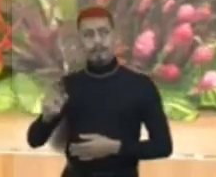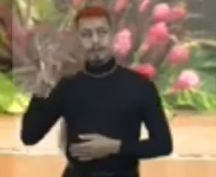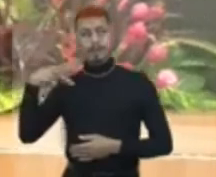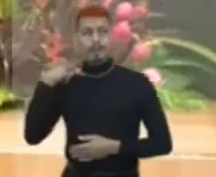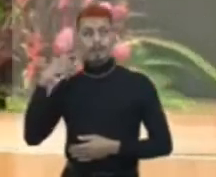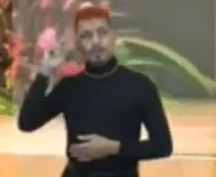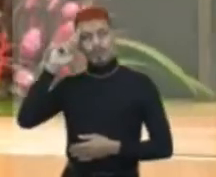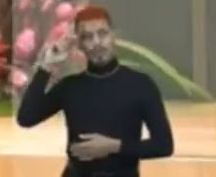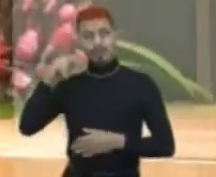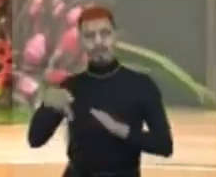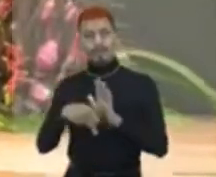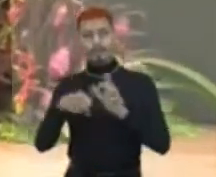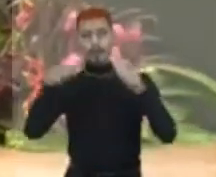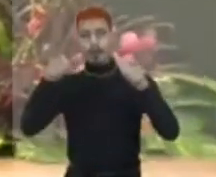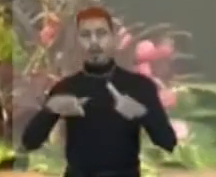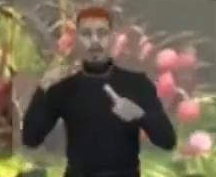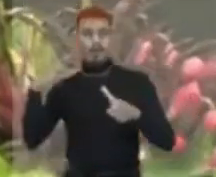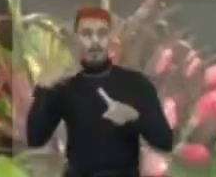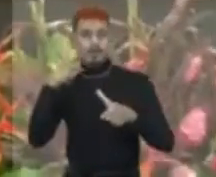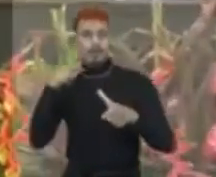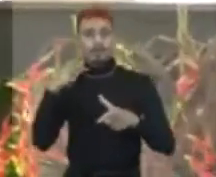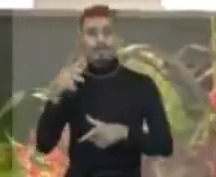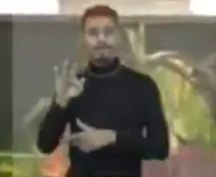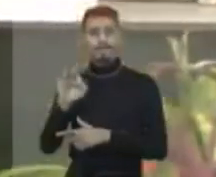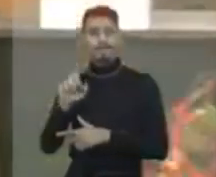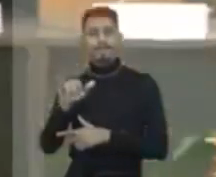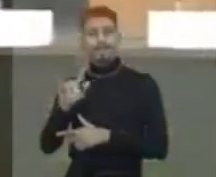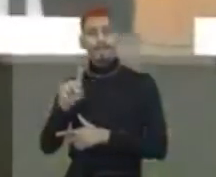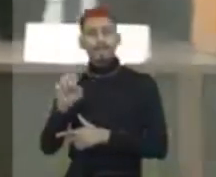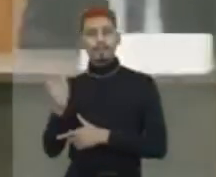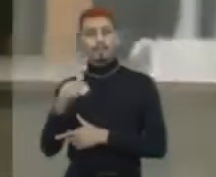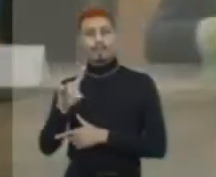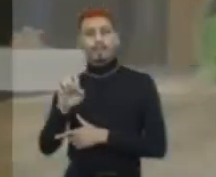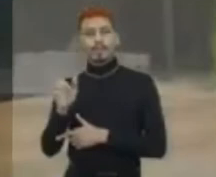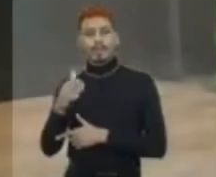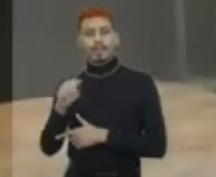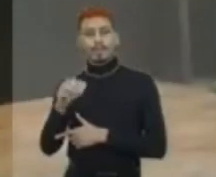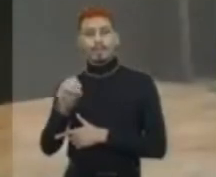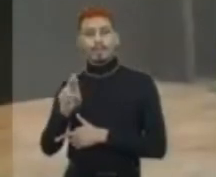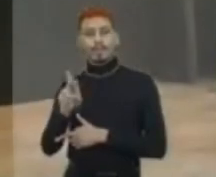da República do Pará, Dr. Felipe de Moura Palha e Silva.